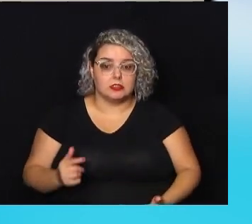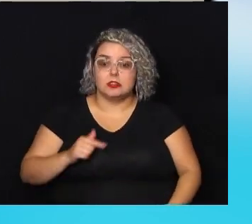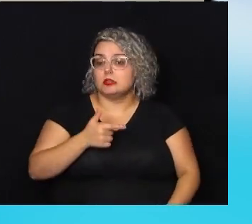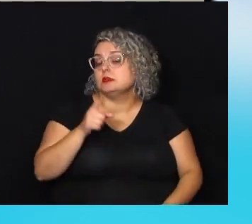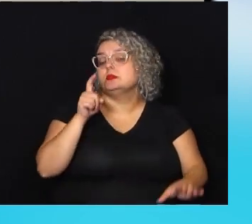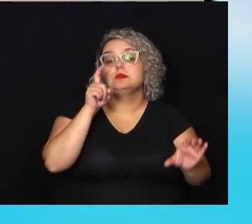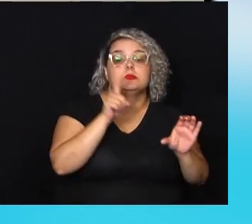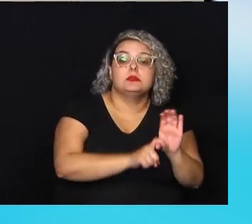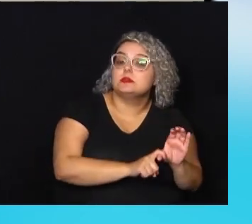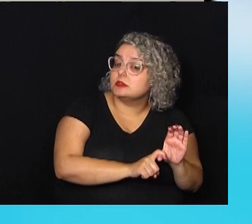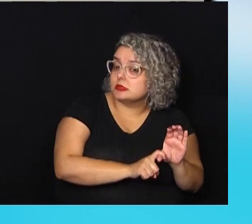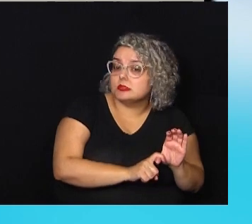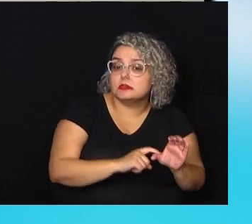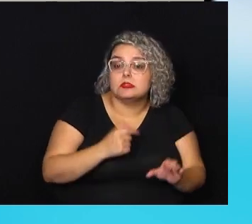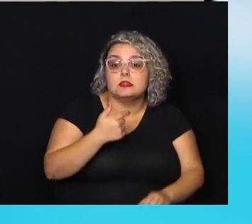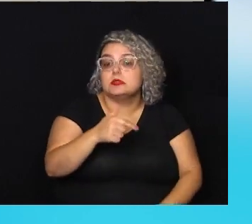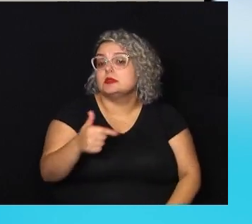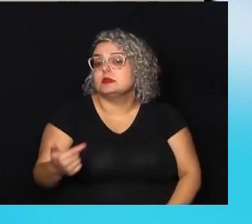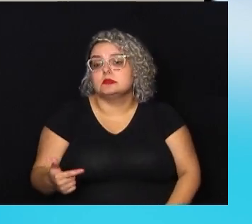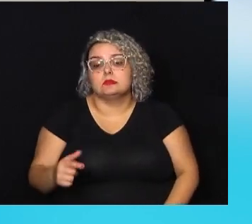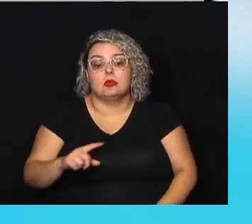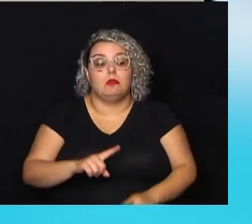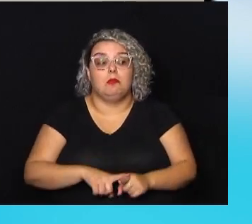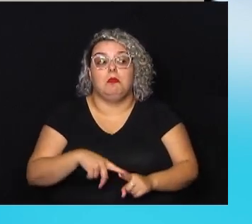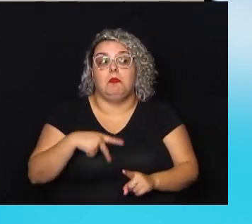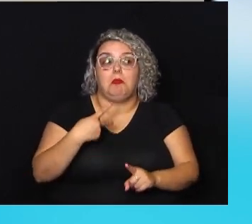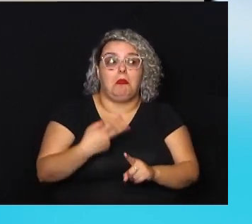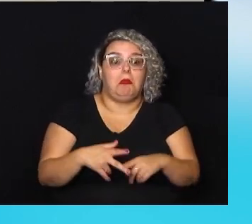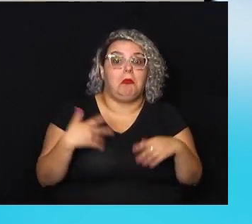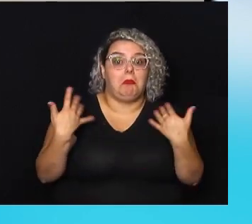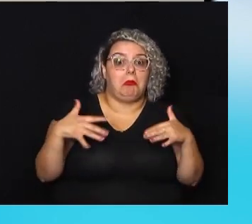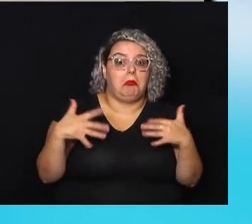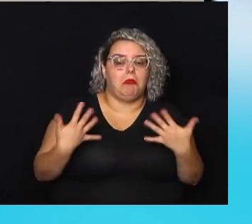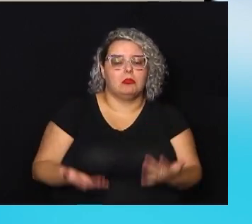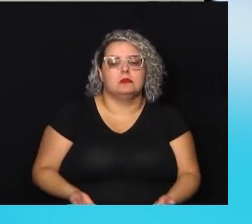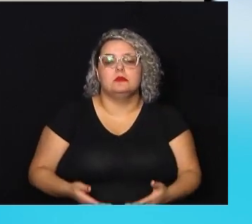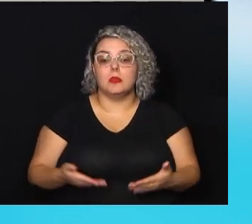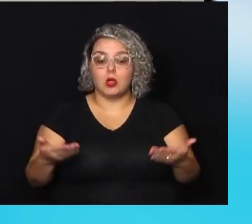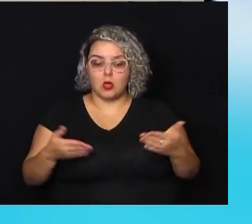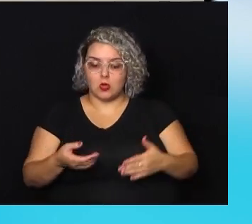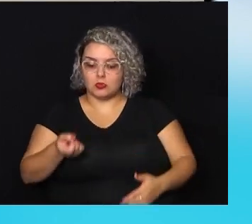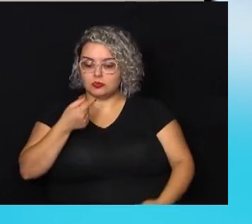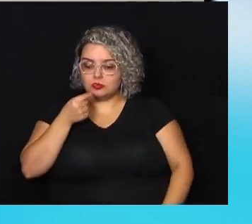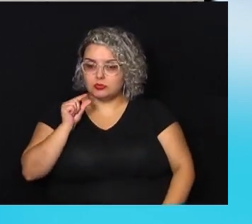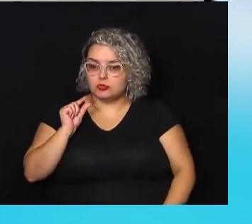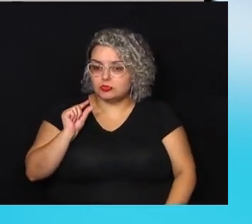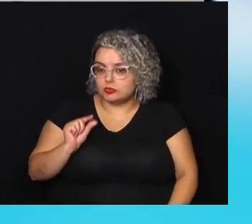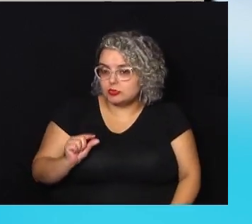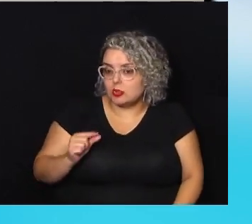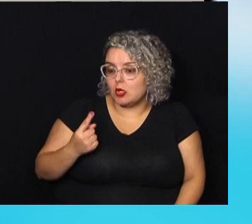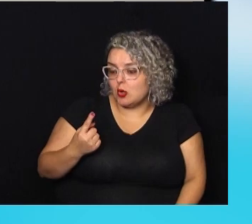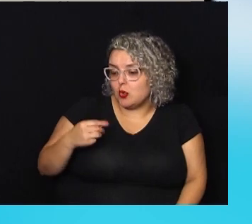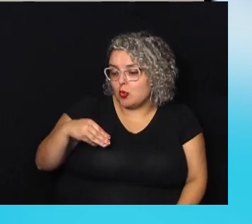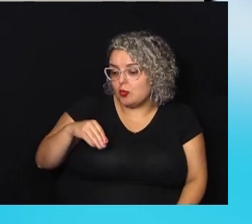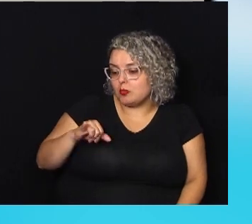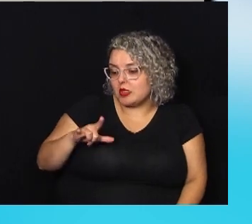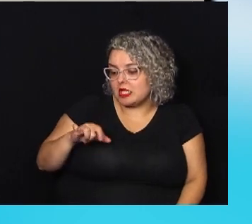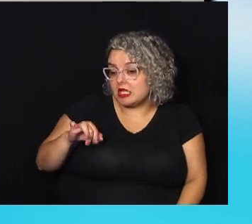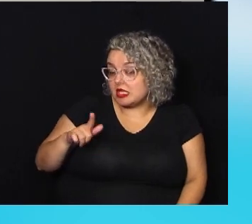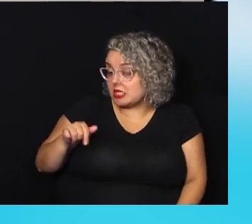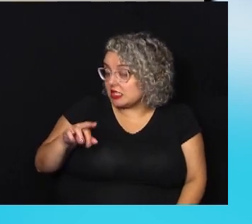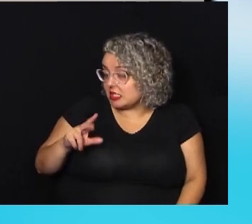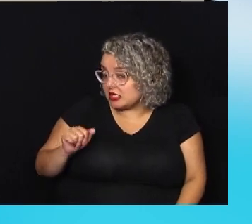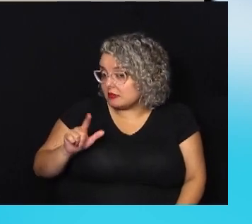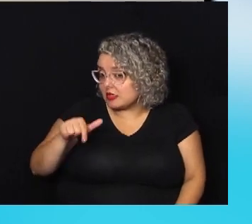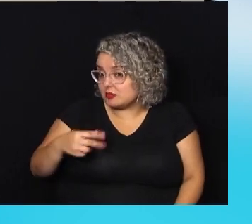seguras, mais eficazes, que não geram dependência, que não geram adição, né, que não geram essa coisa de que hoje eu uso